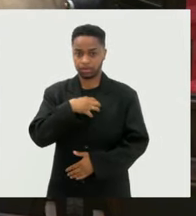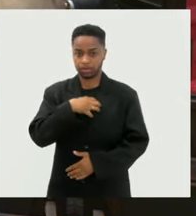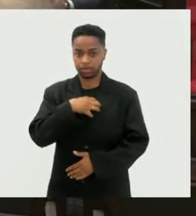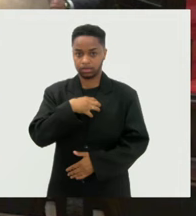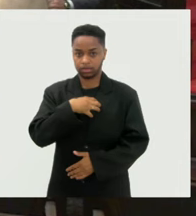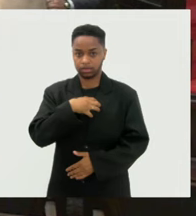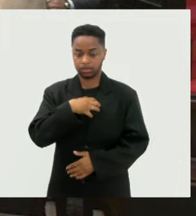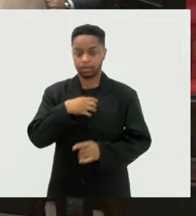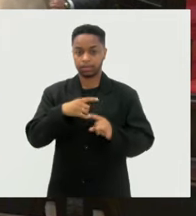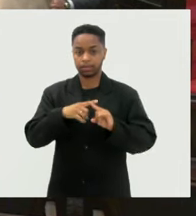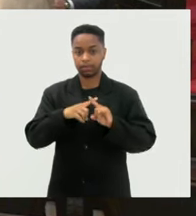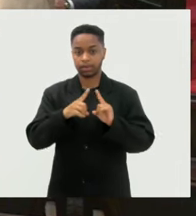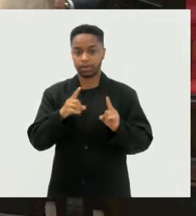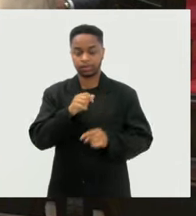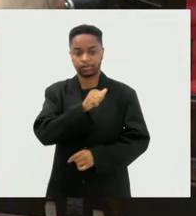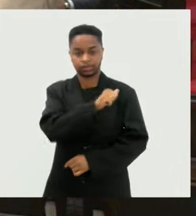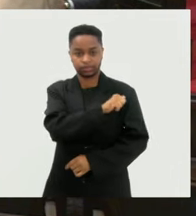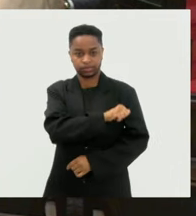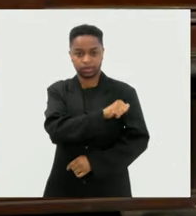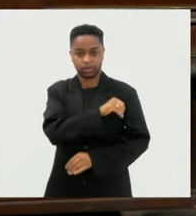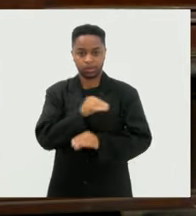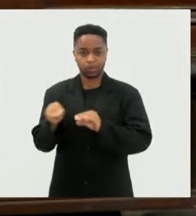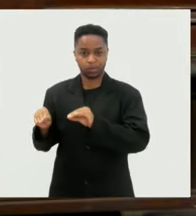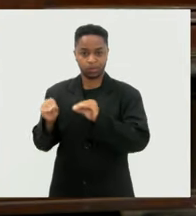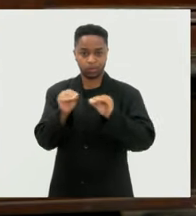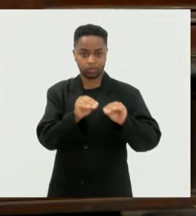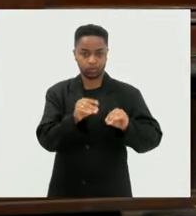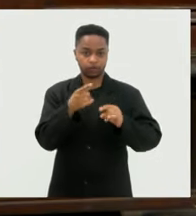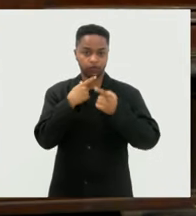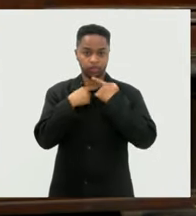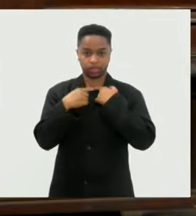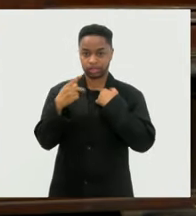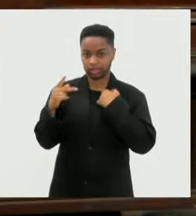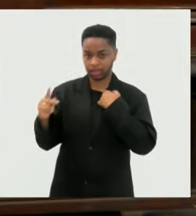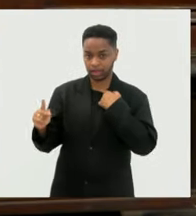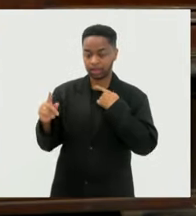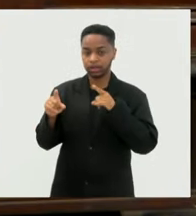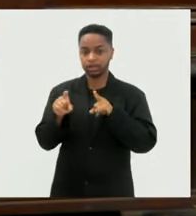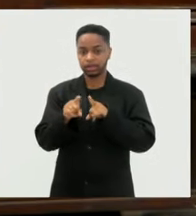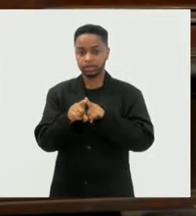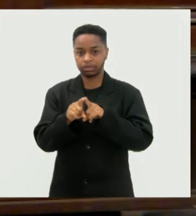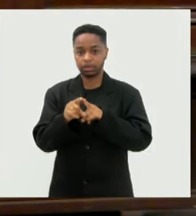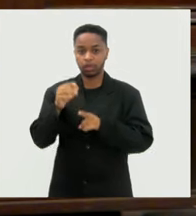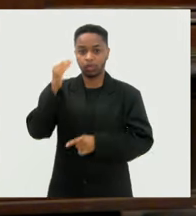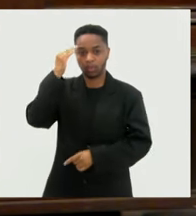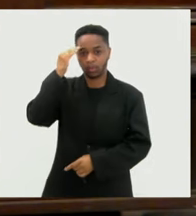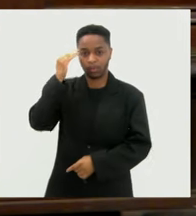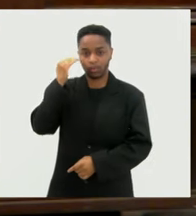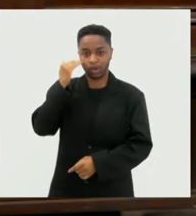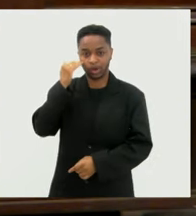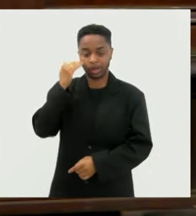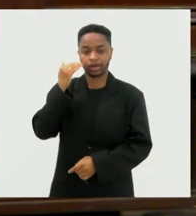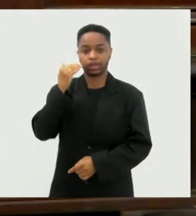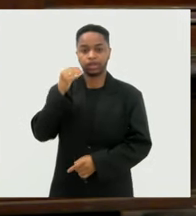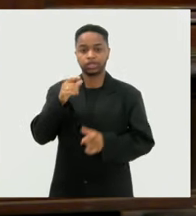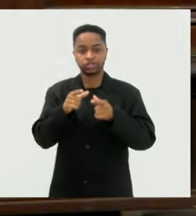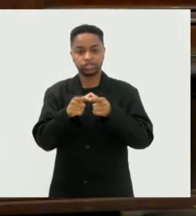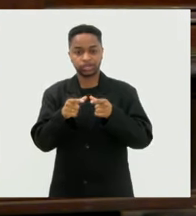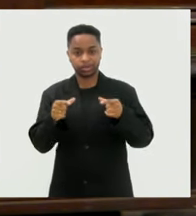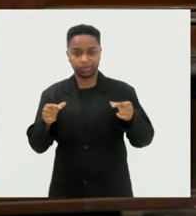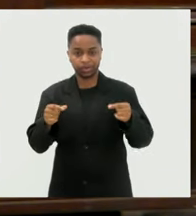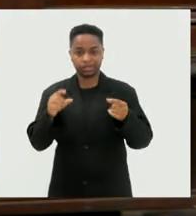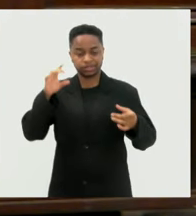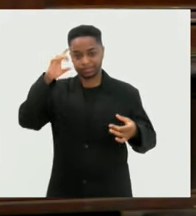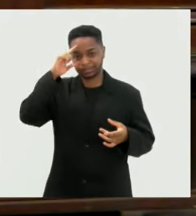carioca e fluminense de vontade e coreana japonesa de